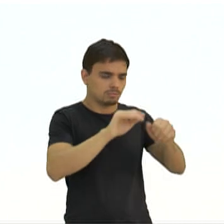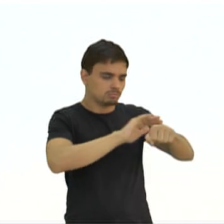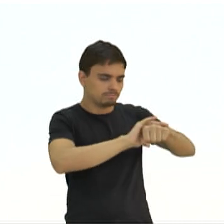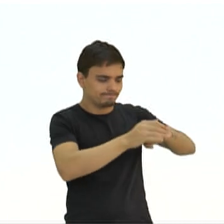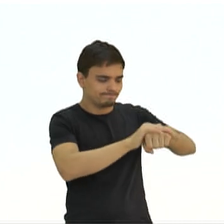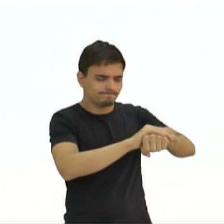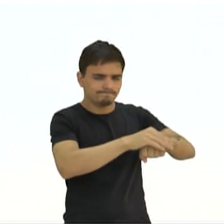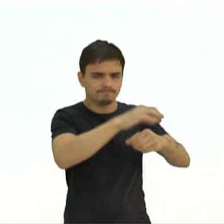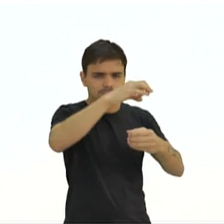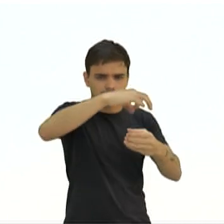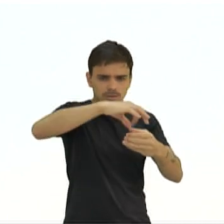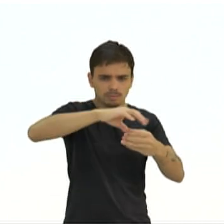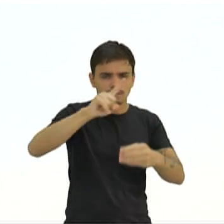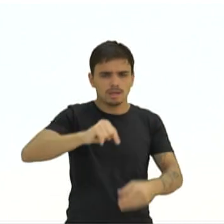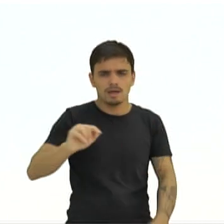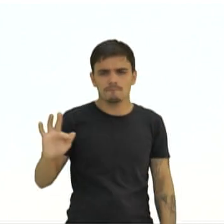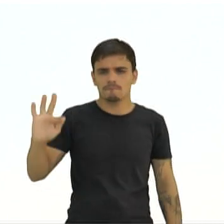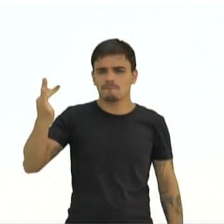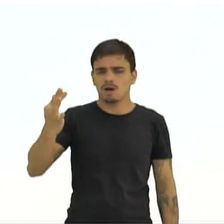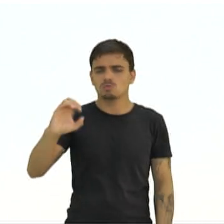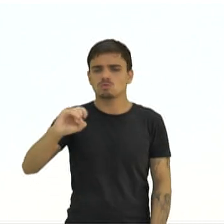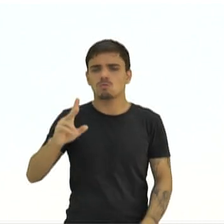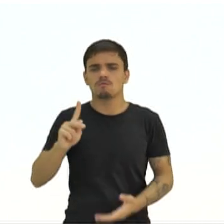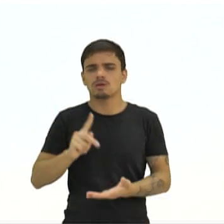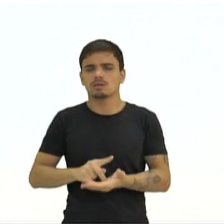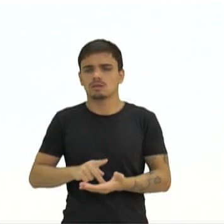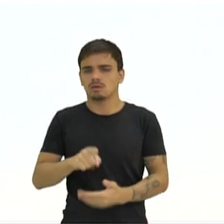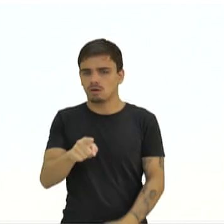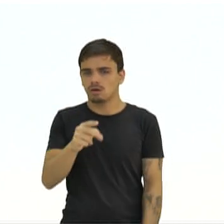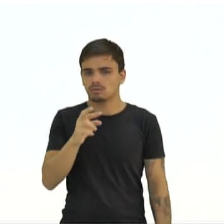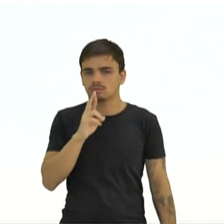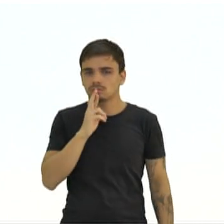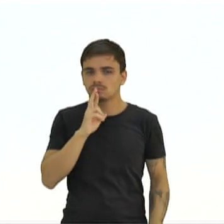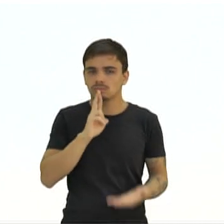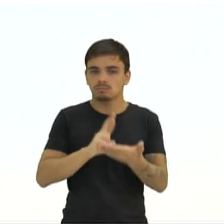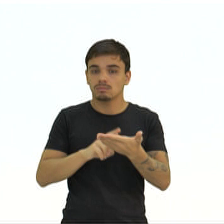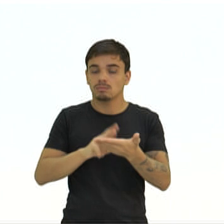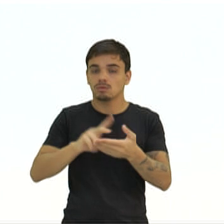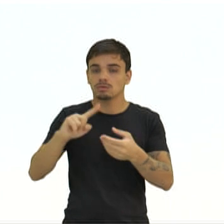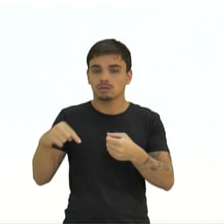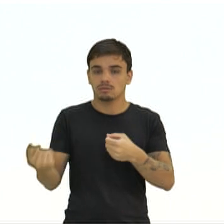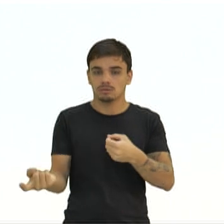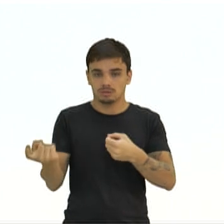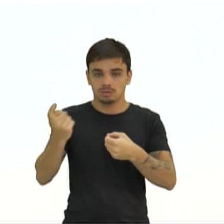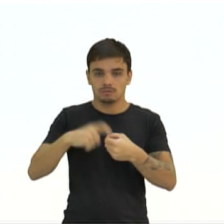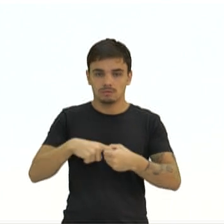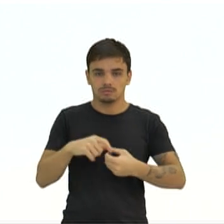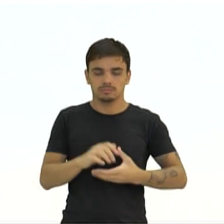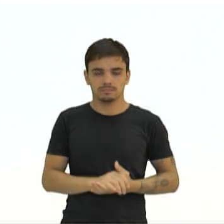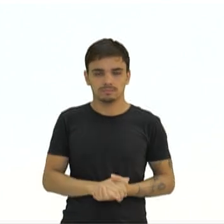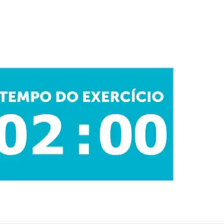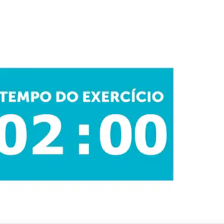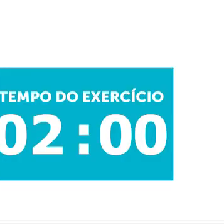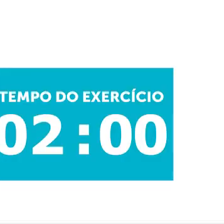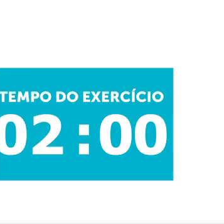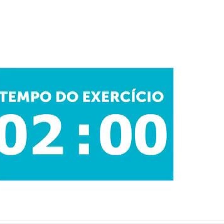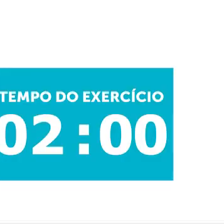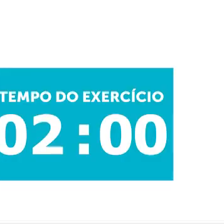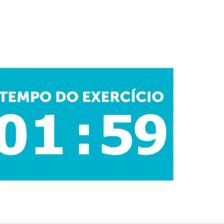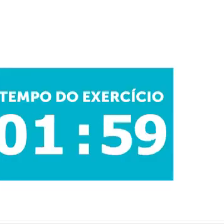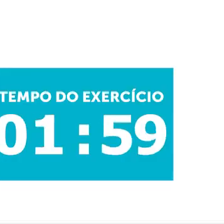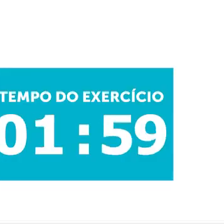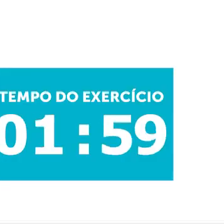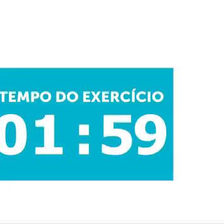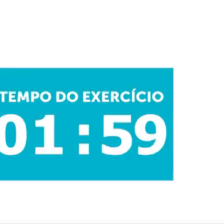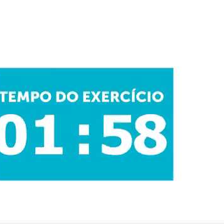superfície da semente isso é falso ou isso é verdadeiro como esperar um pouquinho vocês não responder eu já volto